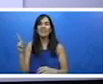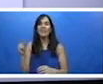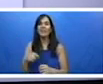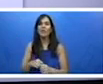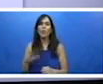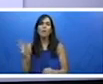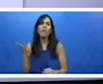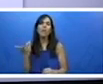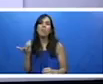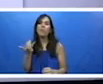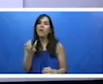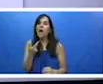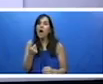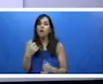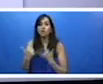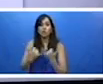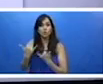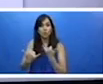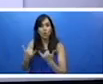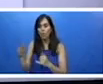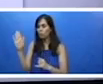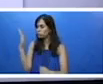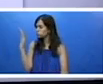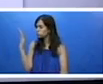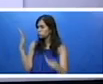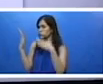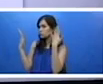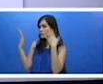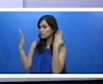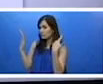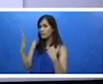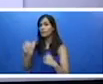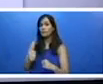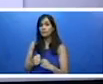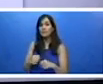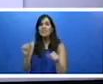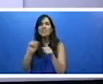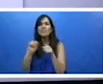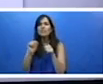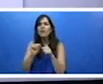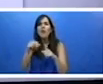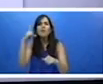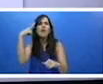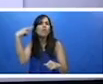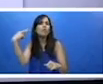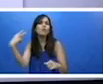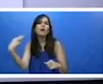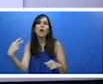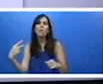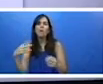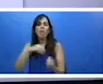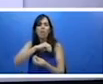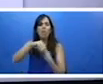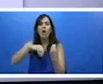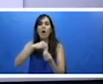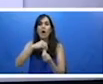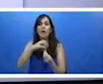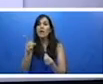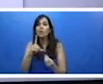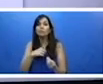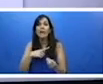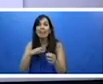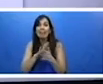jogo de espelhos que celebra a desordem e aborda com naturalidade e sem tabus os